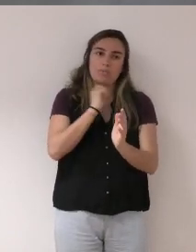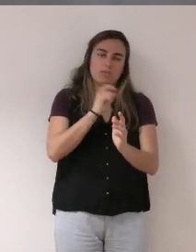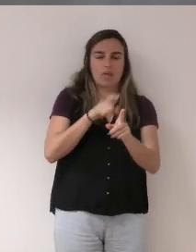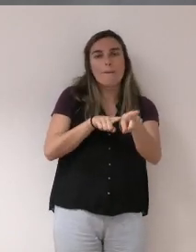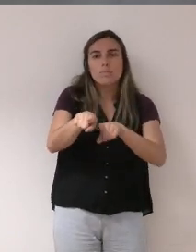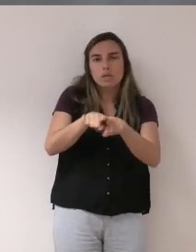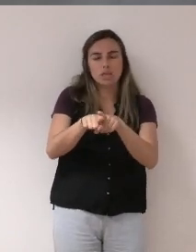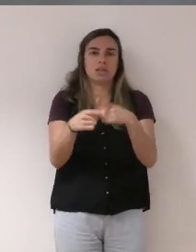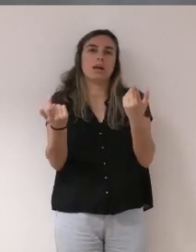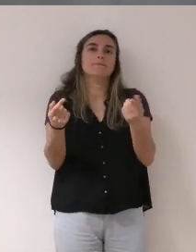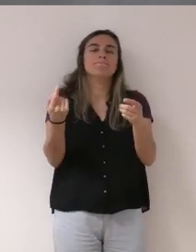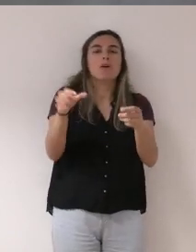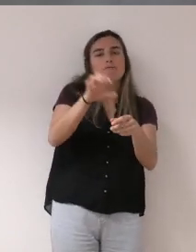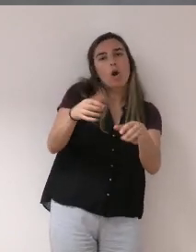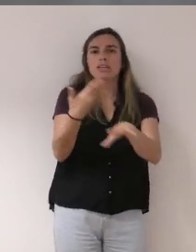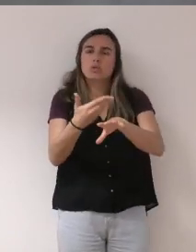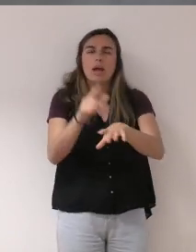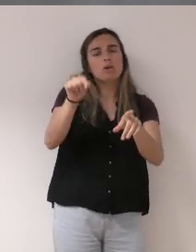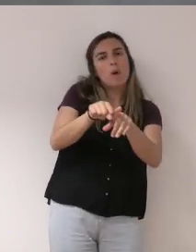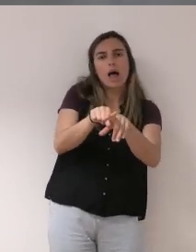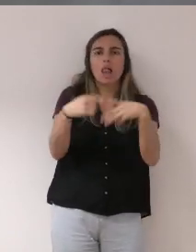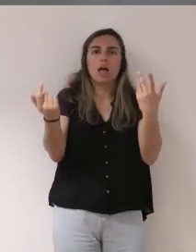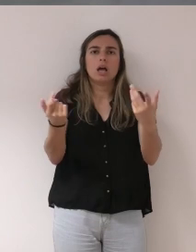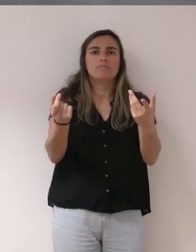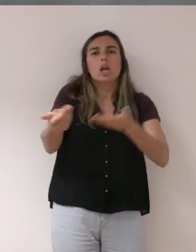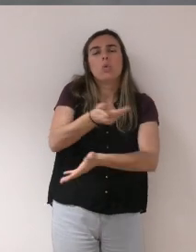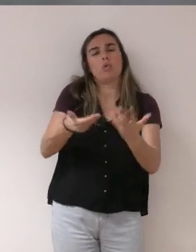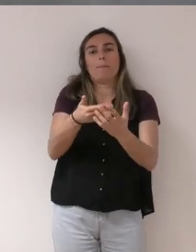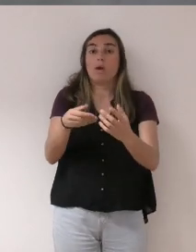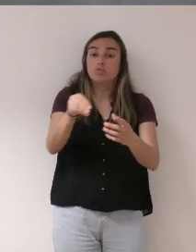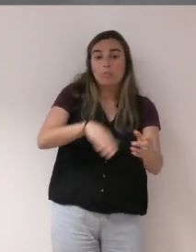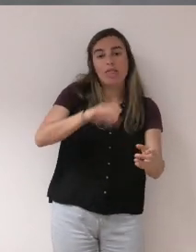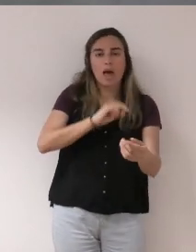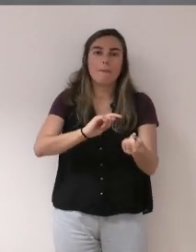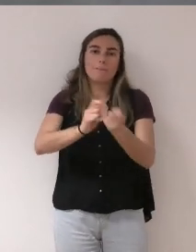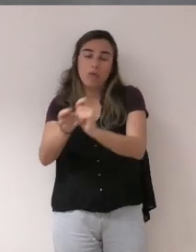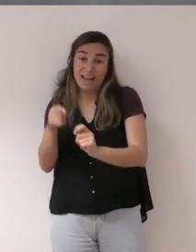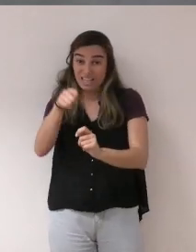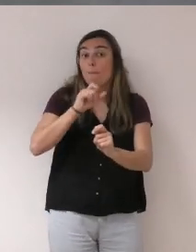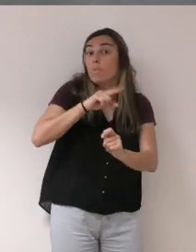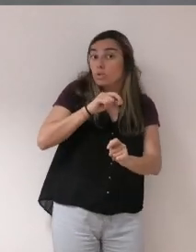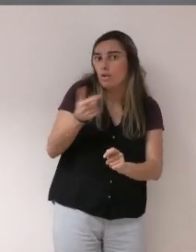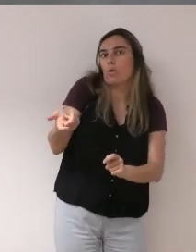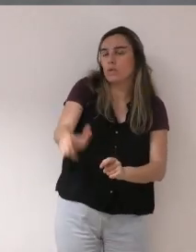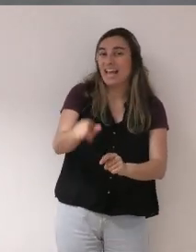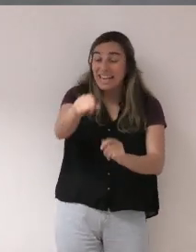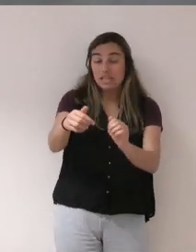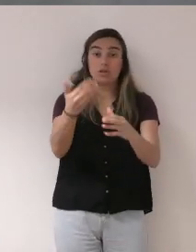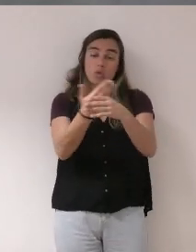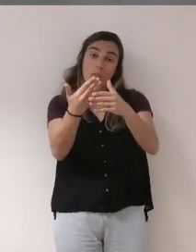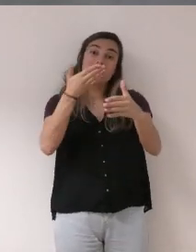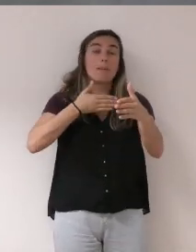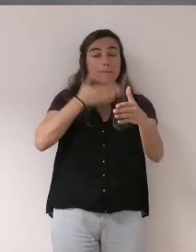políticas, estéticas, sexuais, económicas, etc. É um espaço moldável. Este possível, este documento em